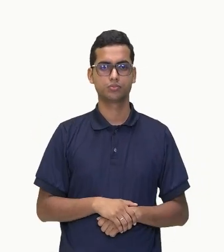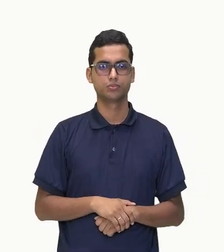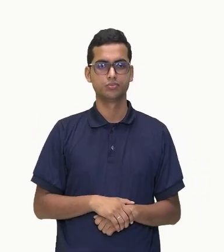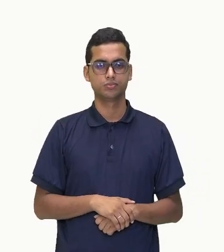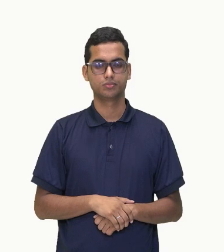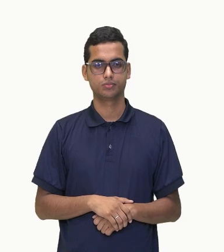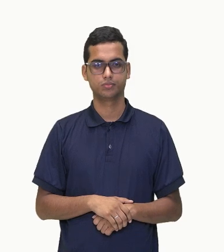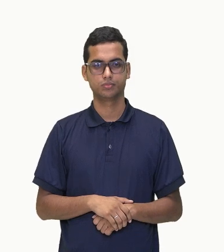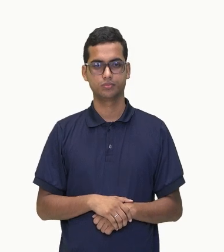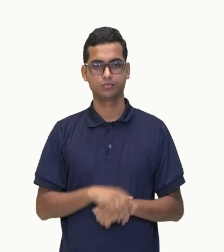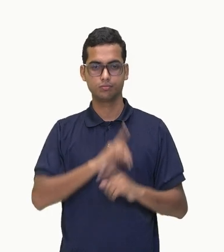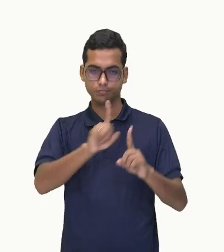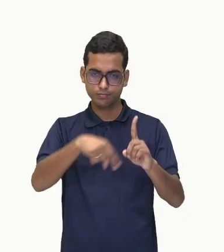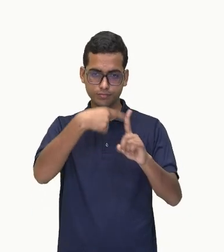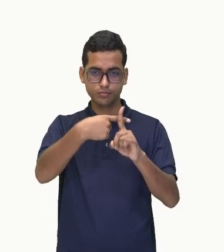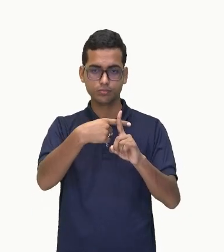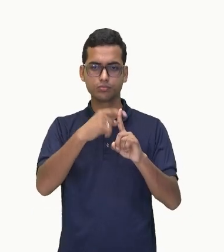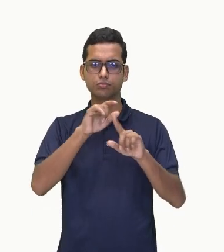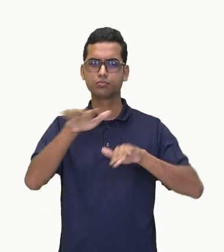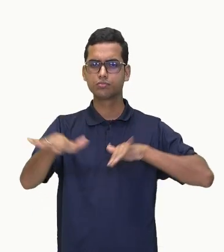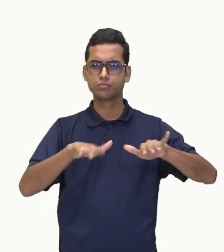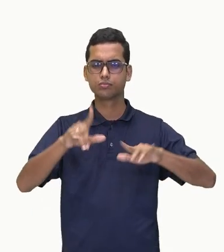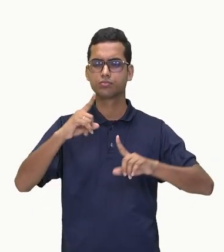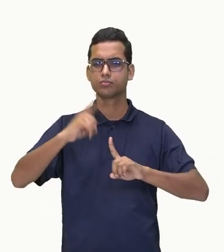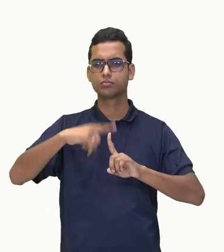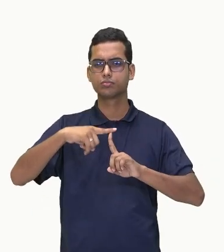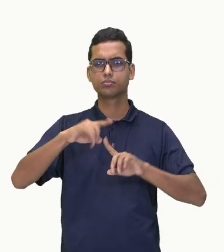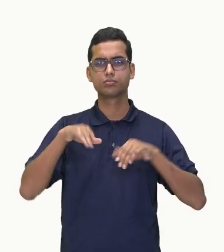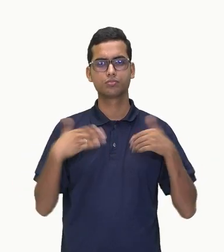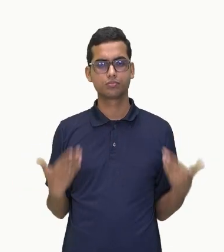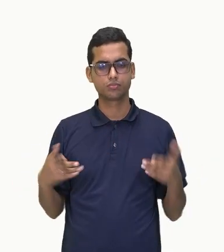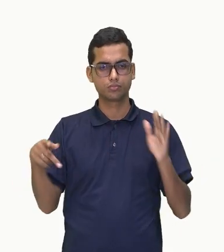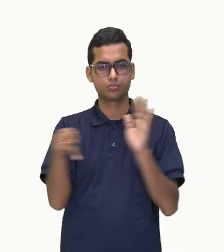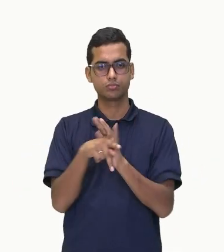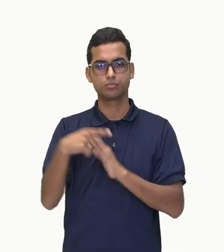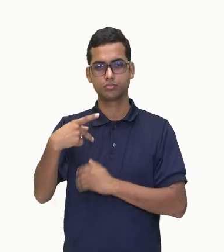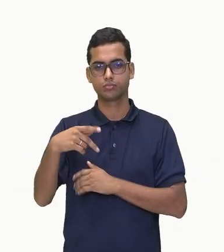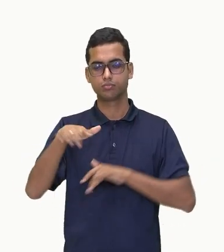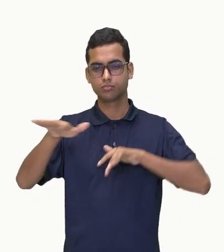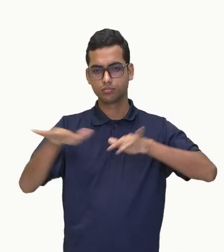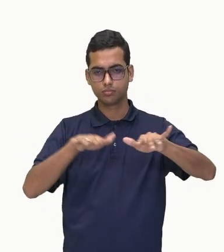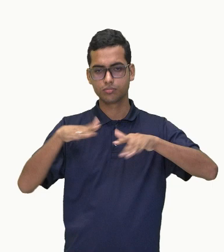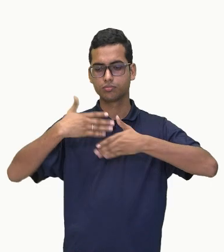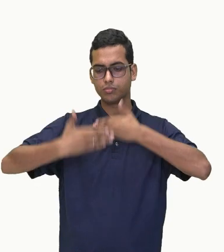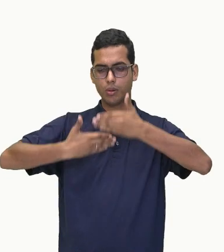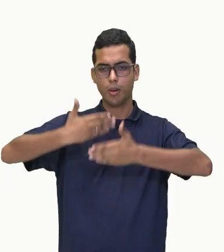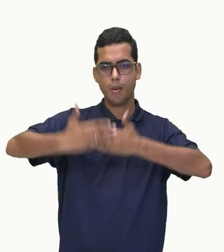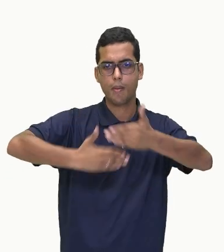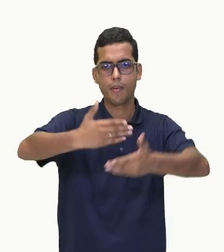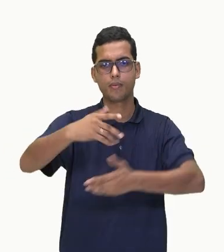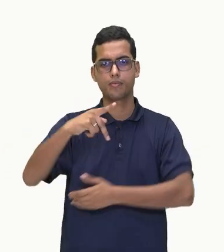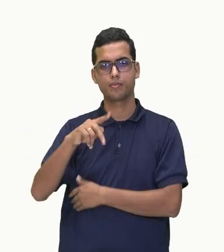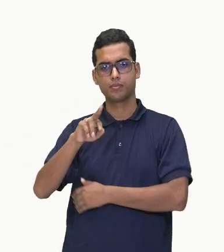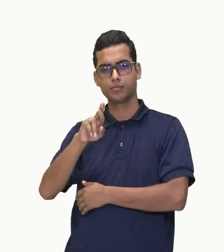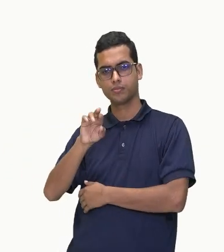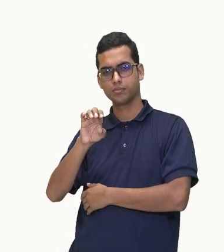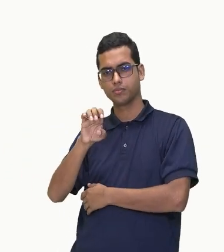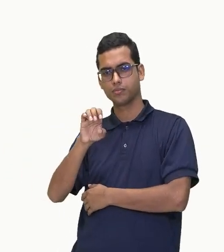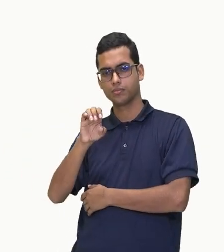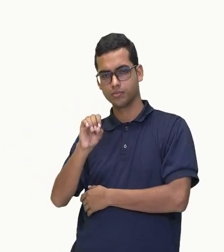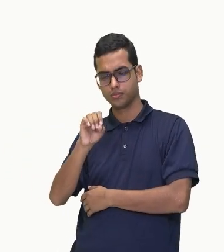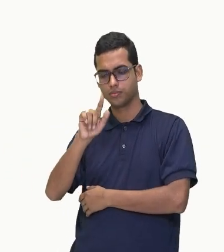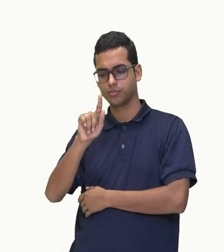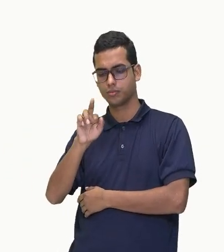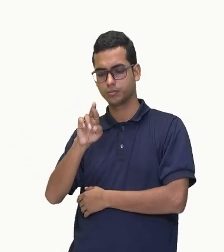é positiva, que tipo de movimento é esse? Progressivo. E temos aqui, ó, comparando